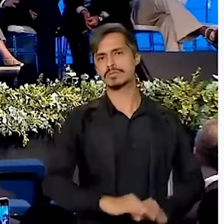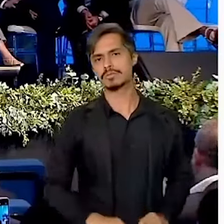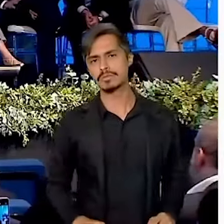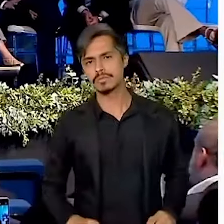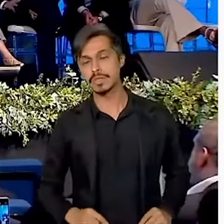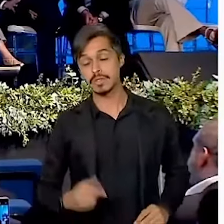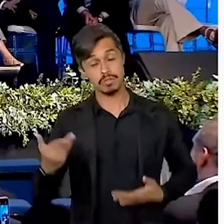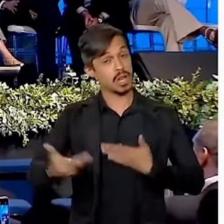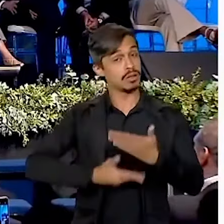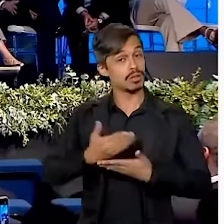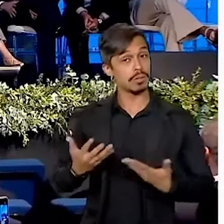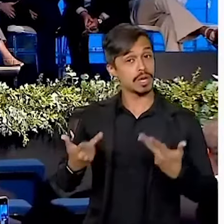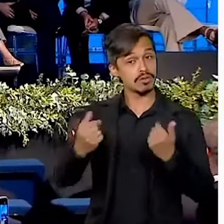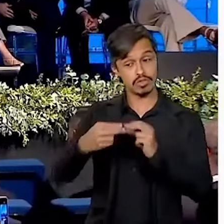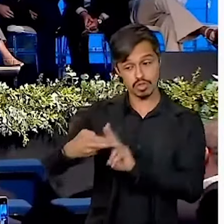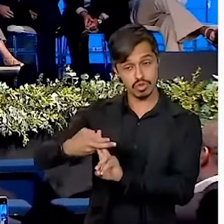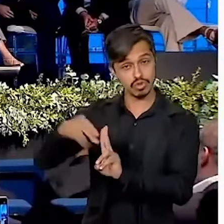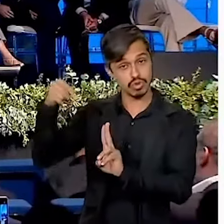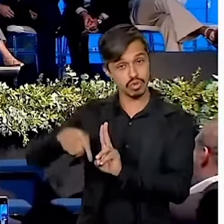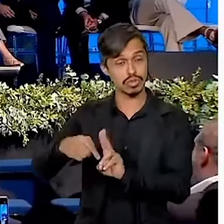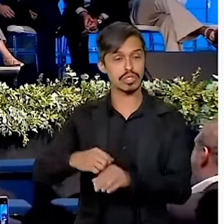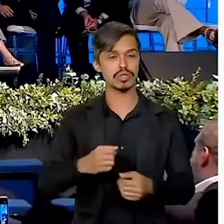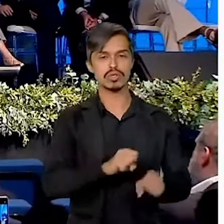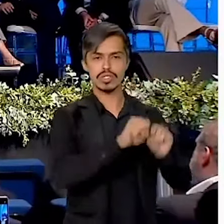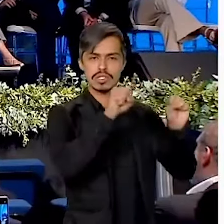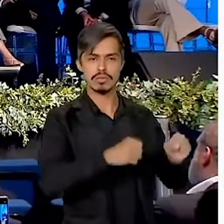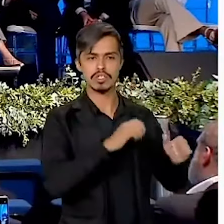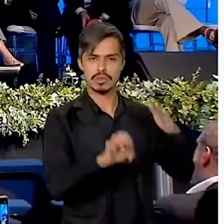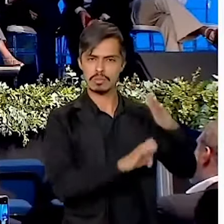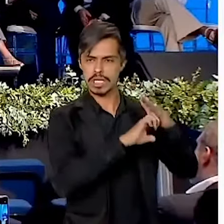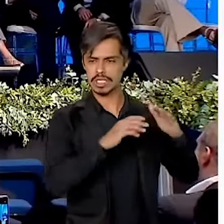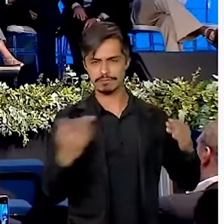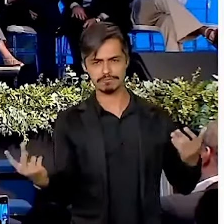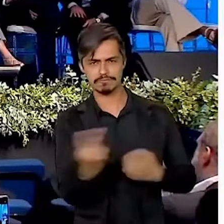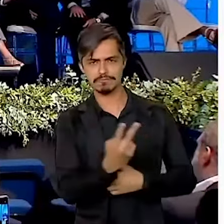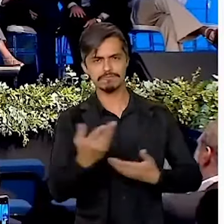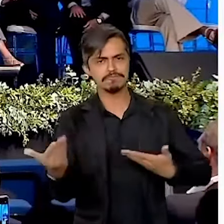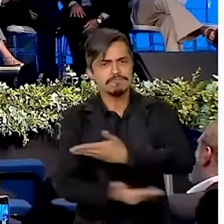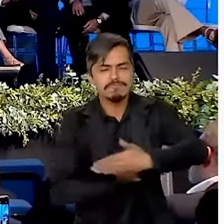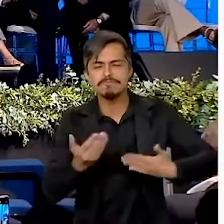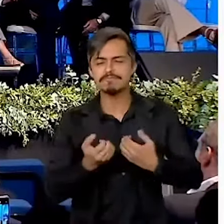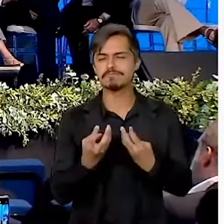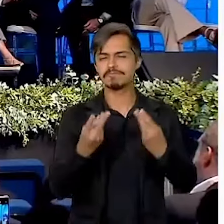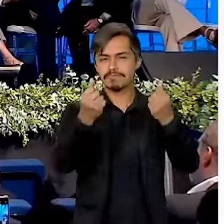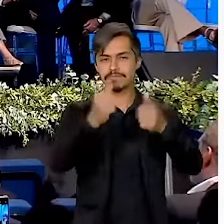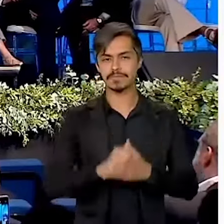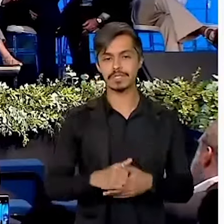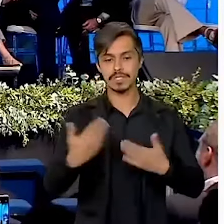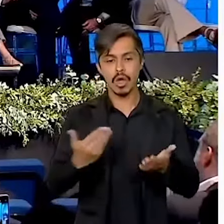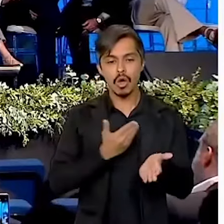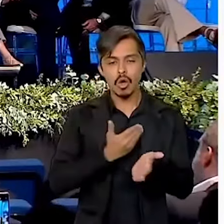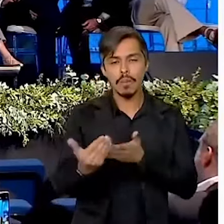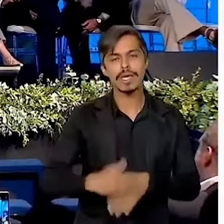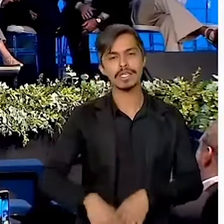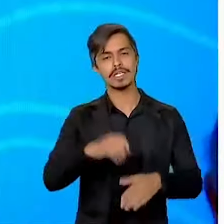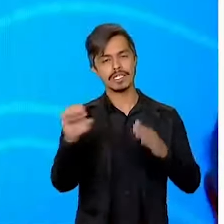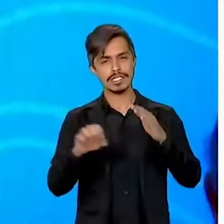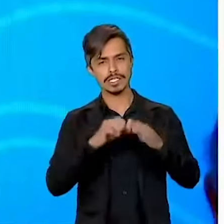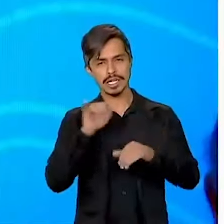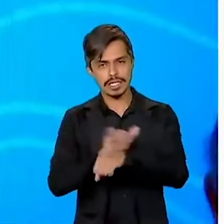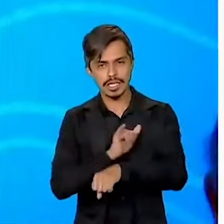extraordinária relação entre o SUS e o sistema empresarial. Sua atuação culminou no lançamento da Estratégia Nacional